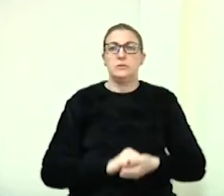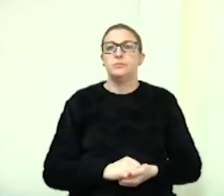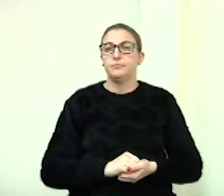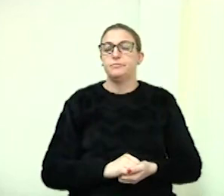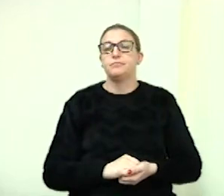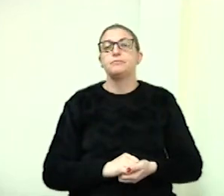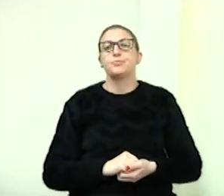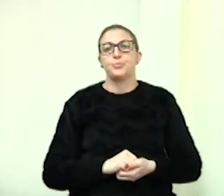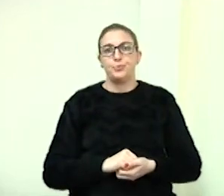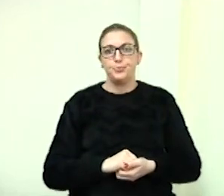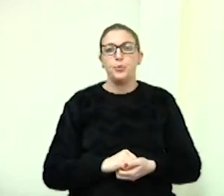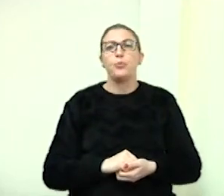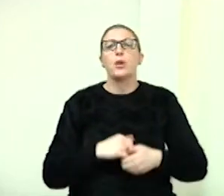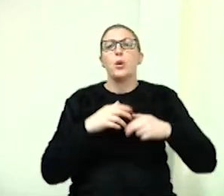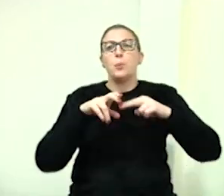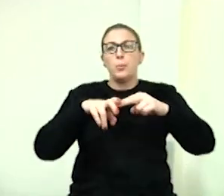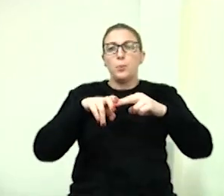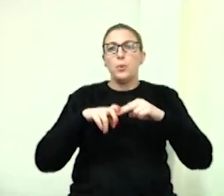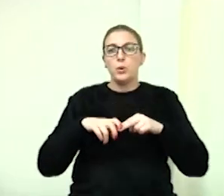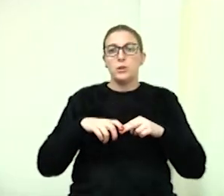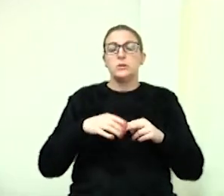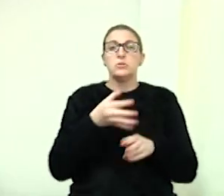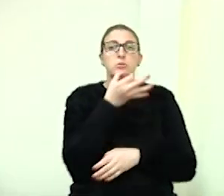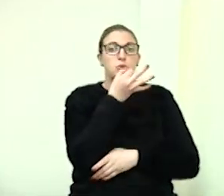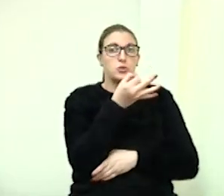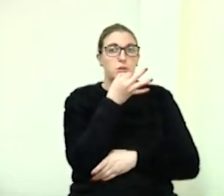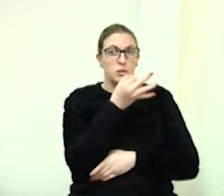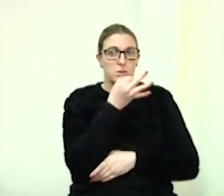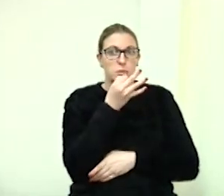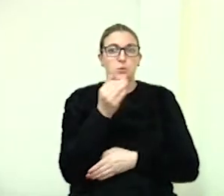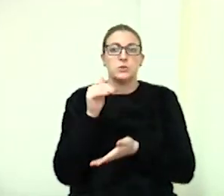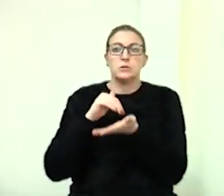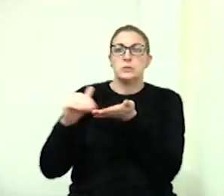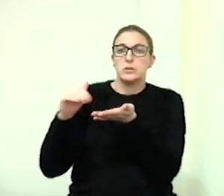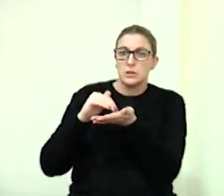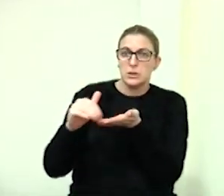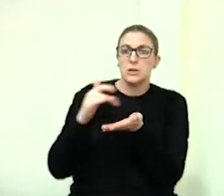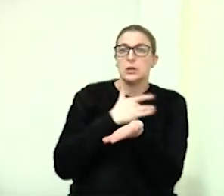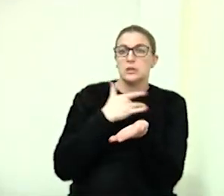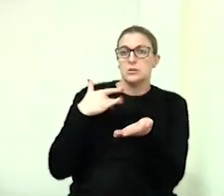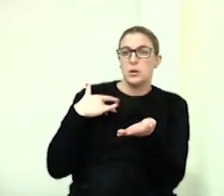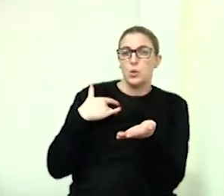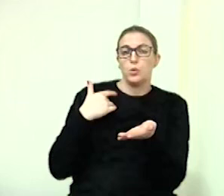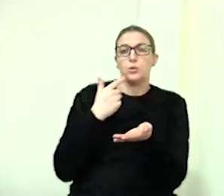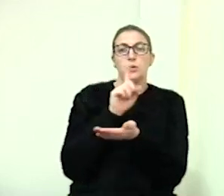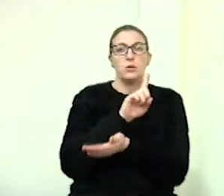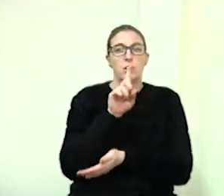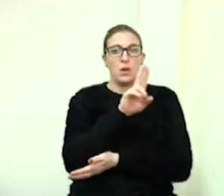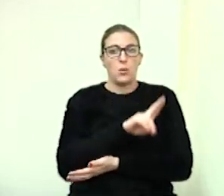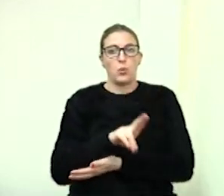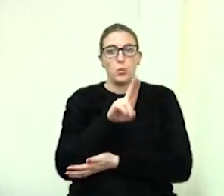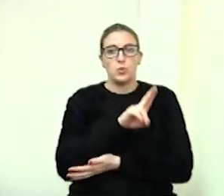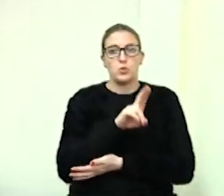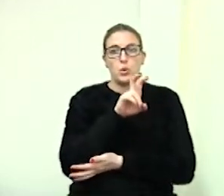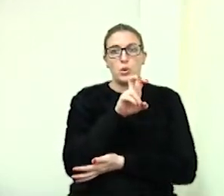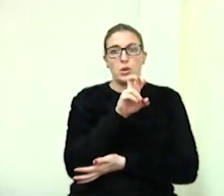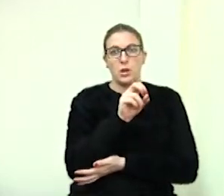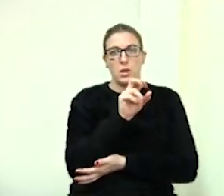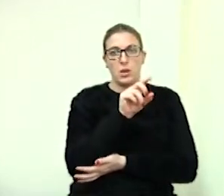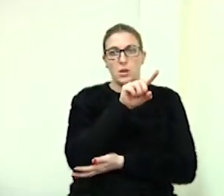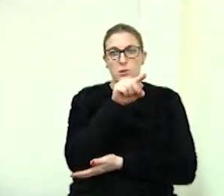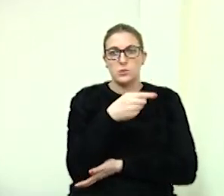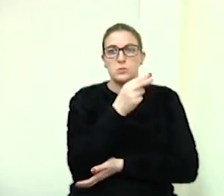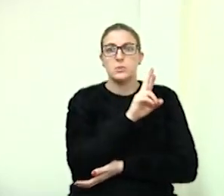antes. Então, por isso que sugerimos que, já que a Secretaria da Saúde não utilizou aqueles 500 mil reais que a Casa